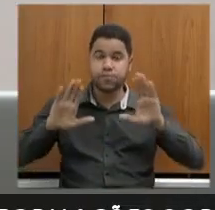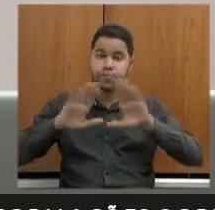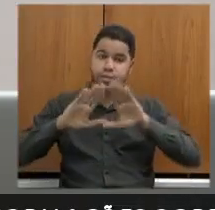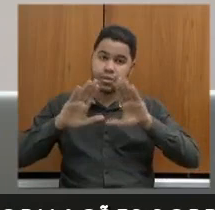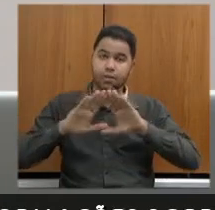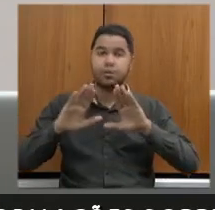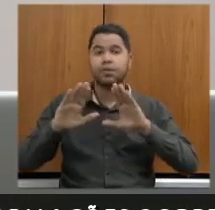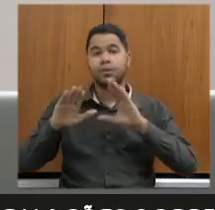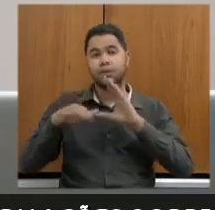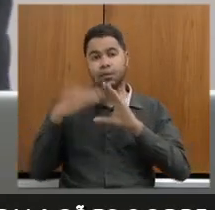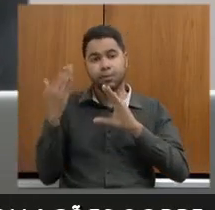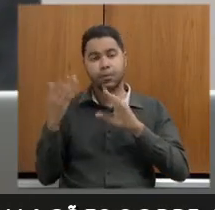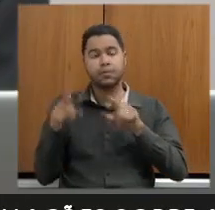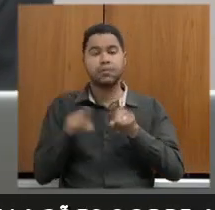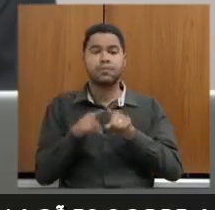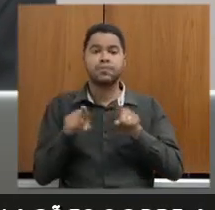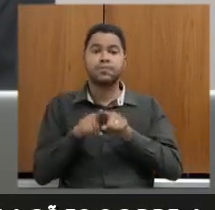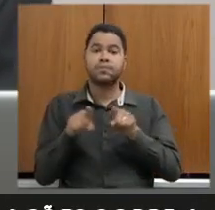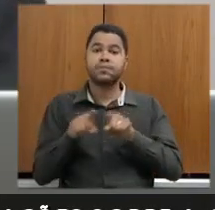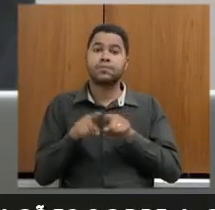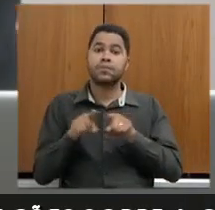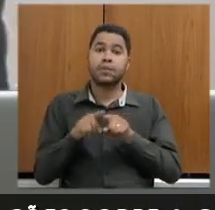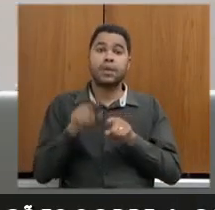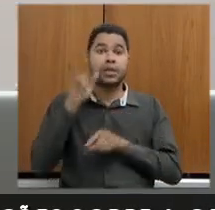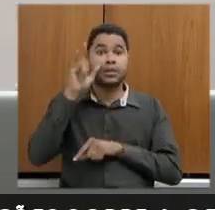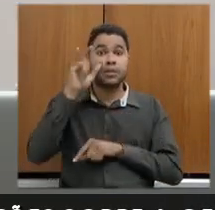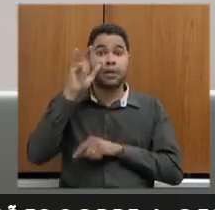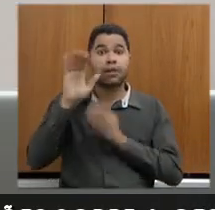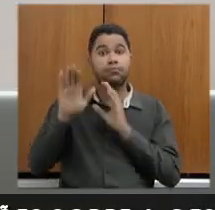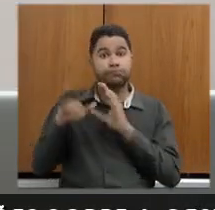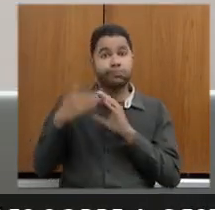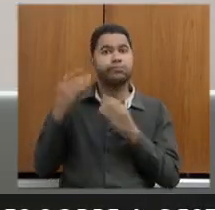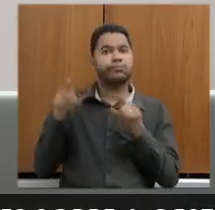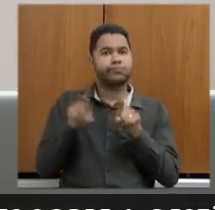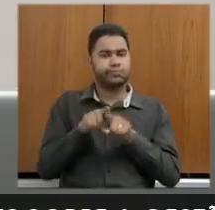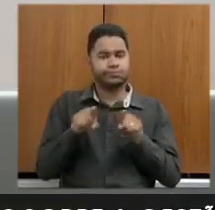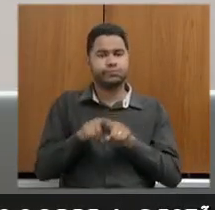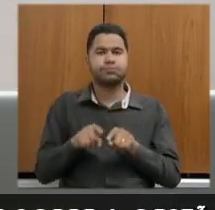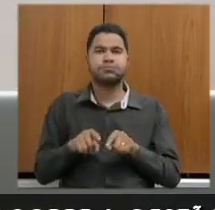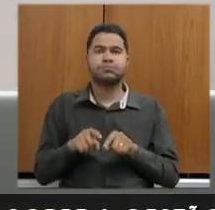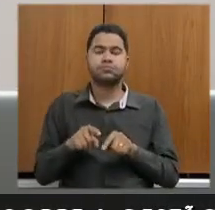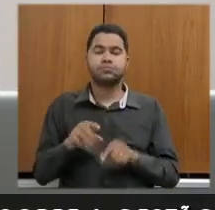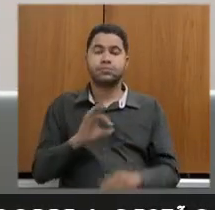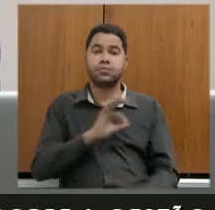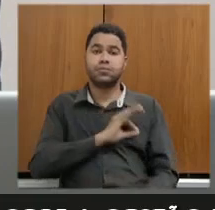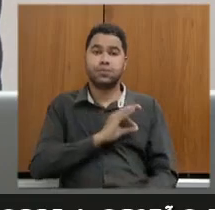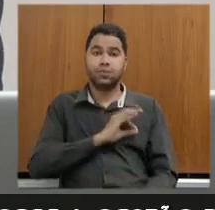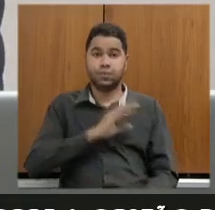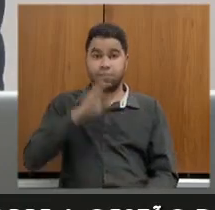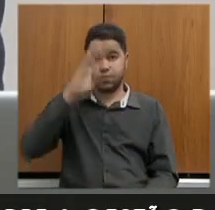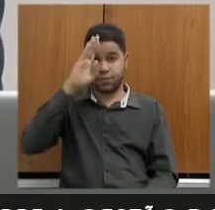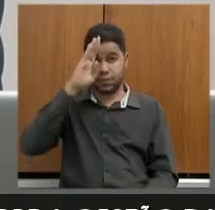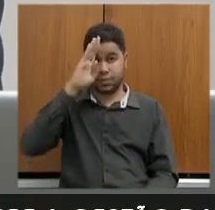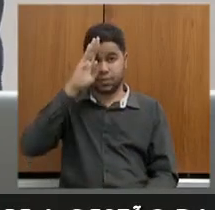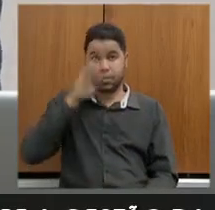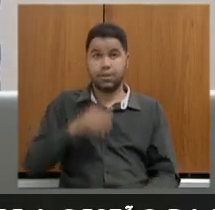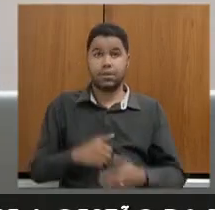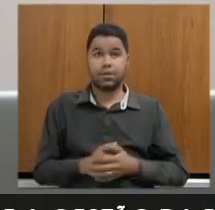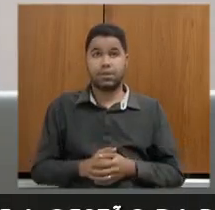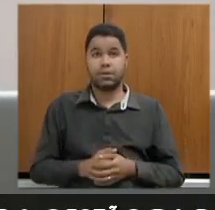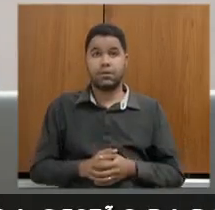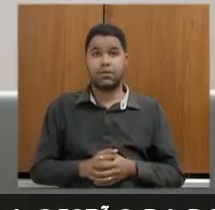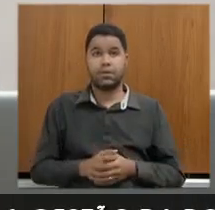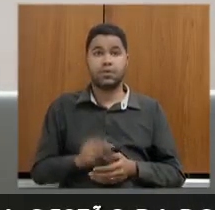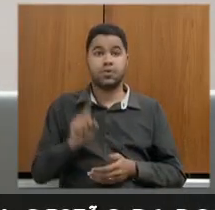e-mails mas também recebe também em Box Instagram e policiais militares Comandante essa aqui é